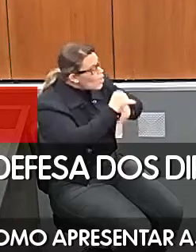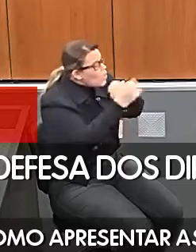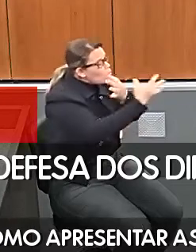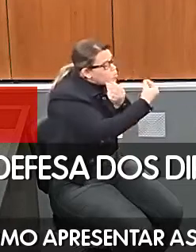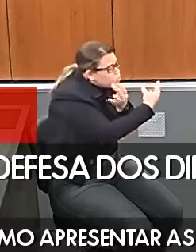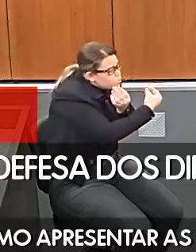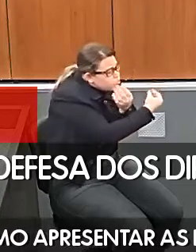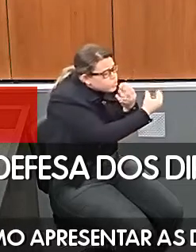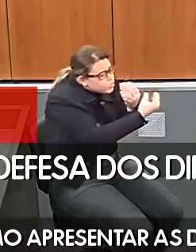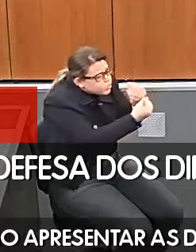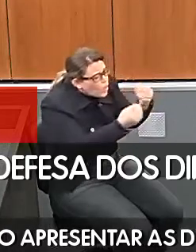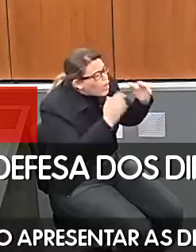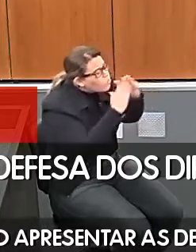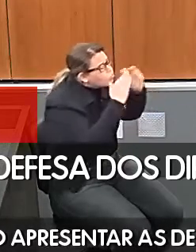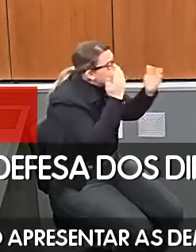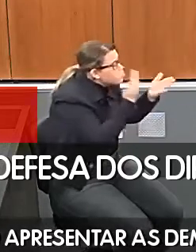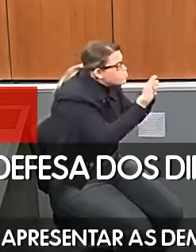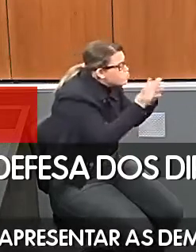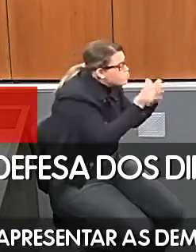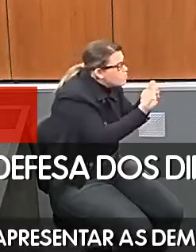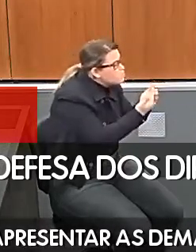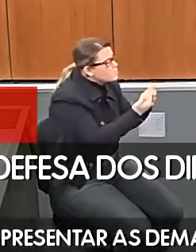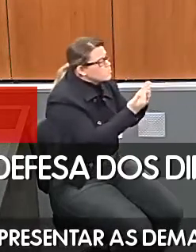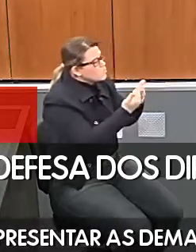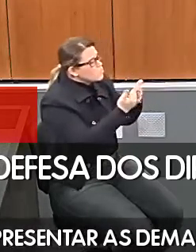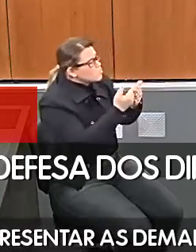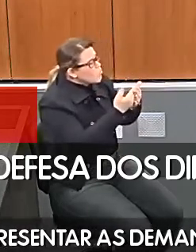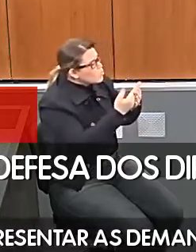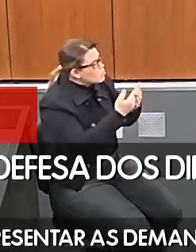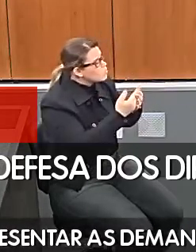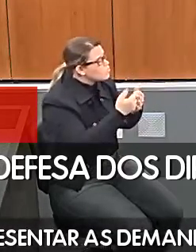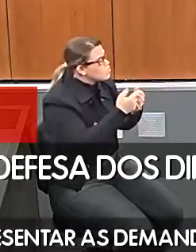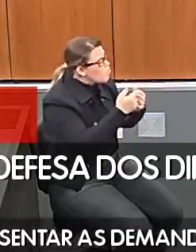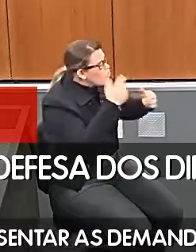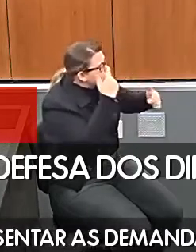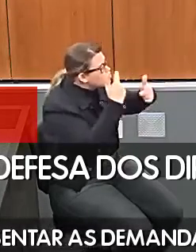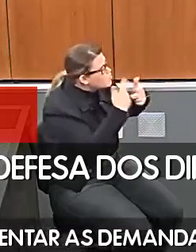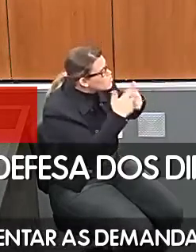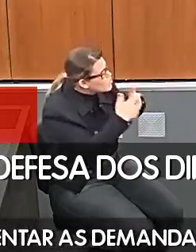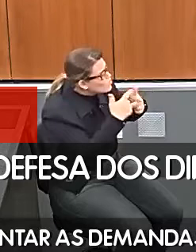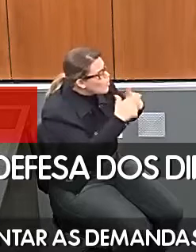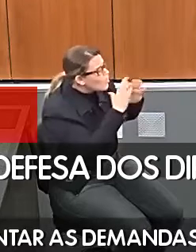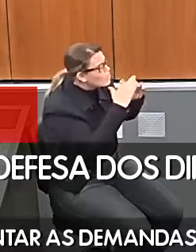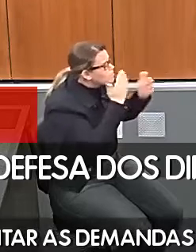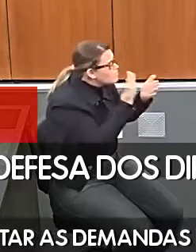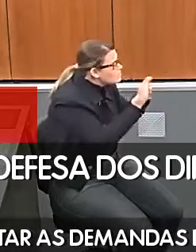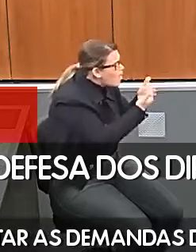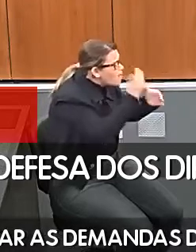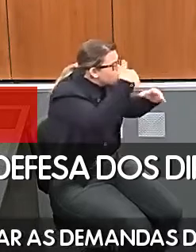de escolas que estavam com alunos com problema dentro da escola, viu, deputado?